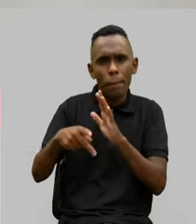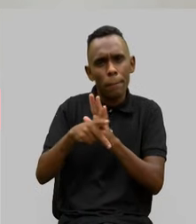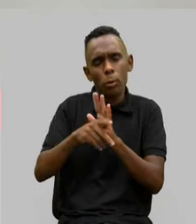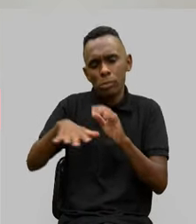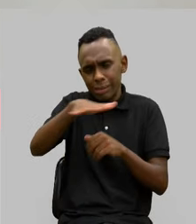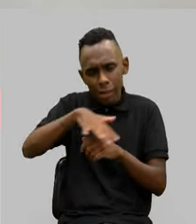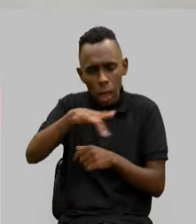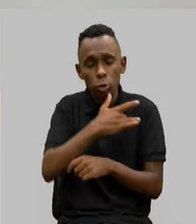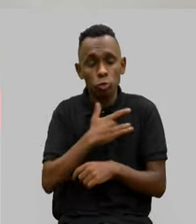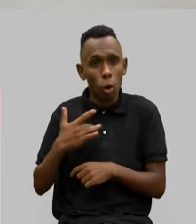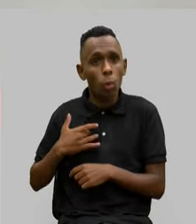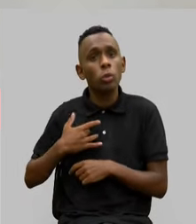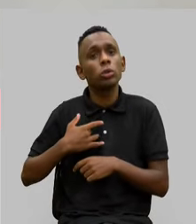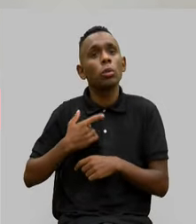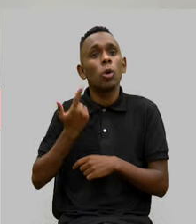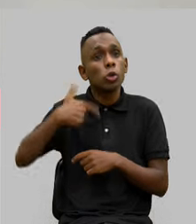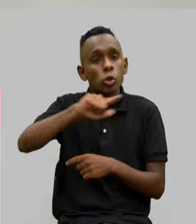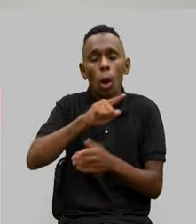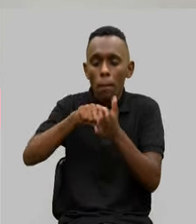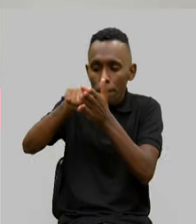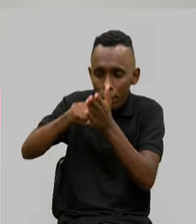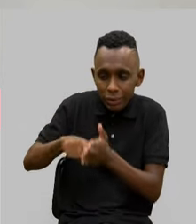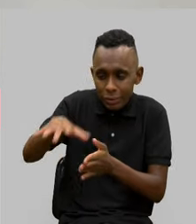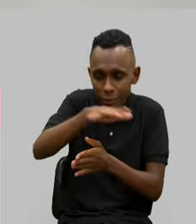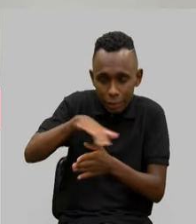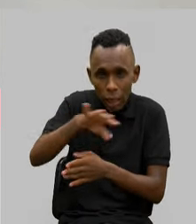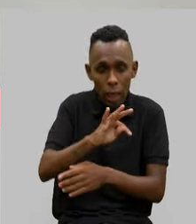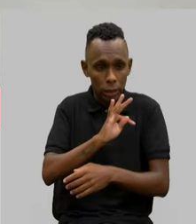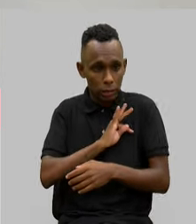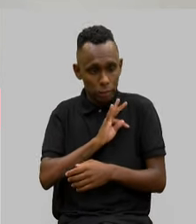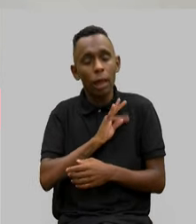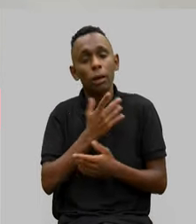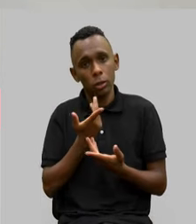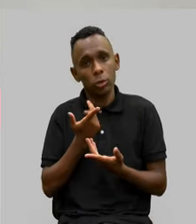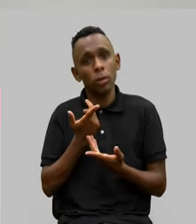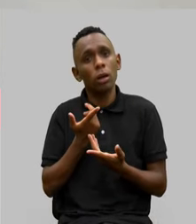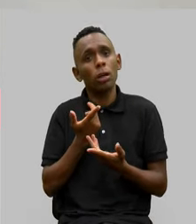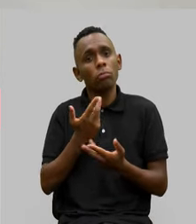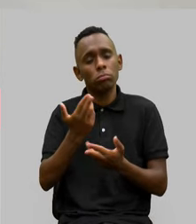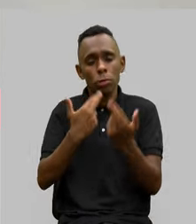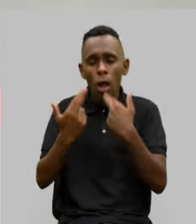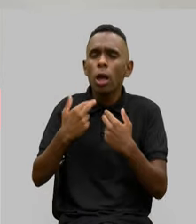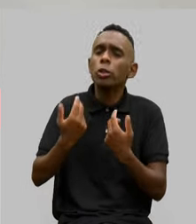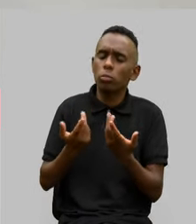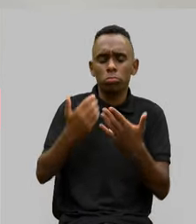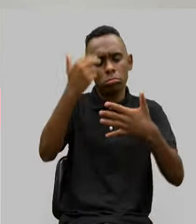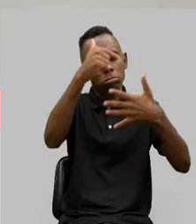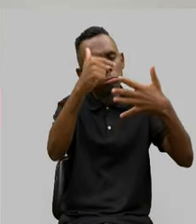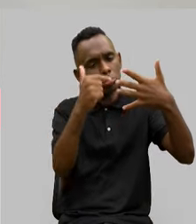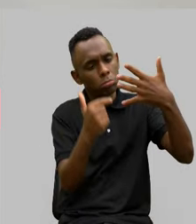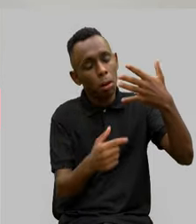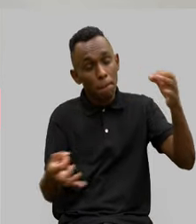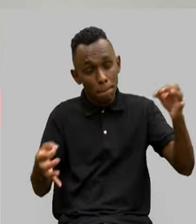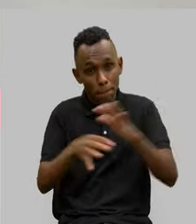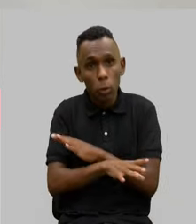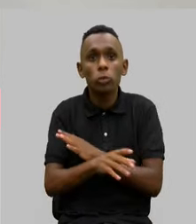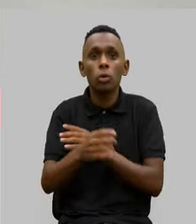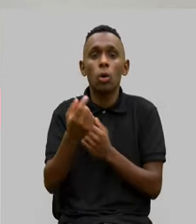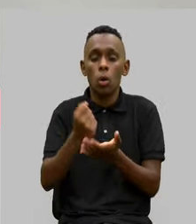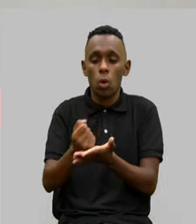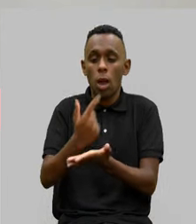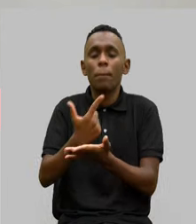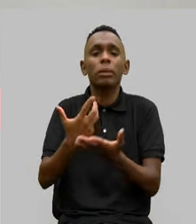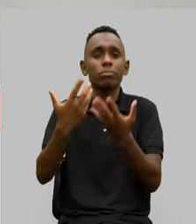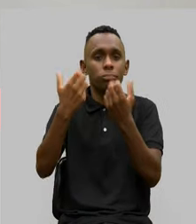saúde que a gente consulte um órgão técnico chamado natjus então cumpridos esses requisitos eh a medicação é